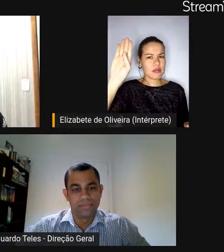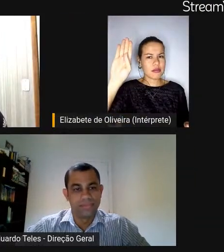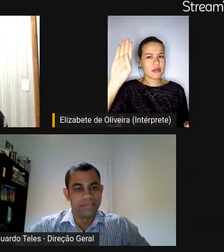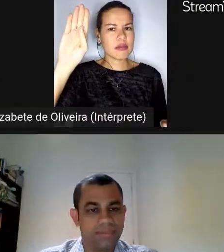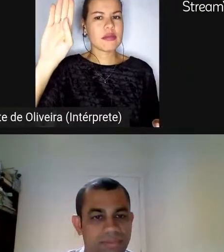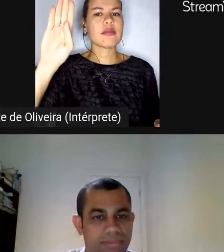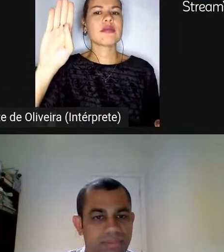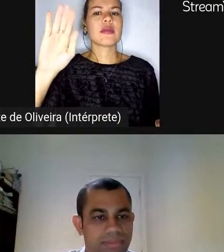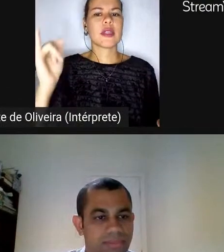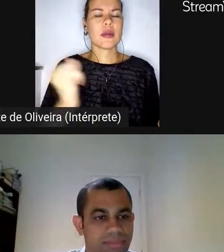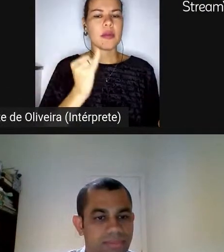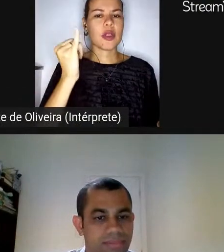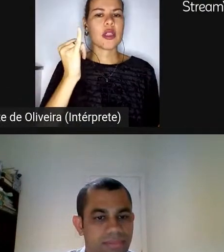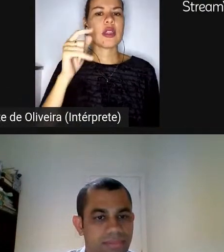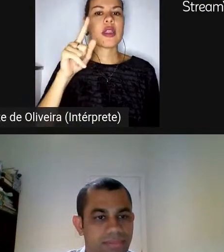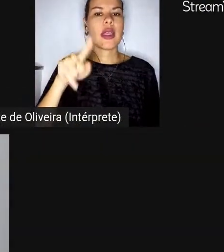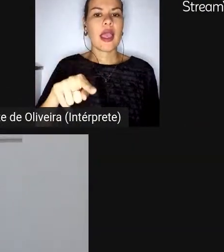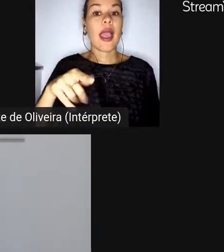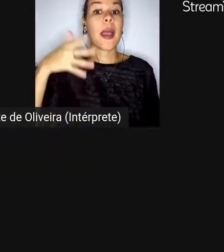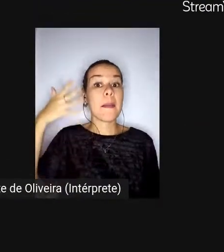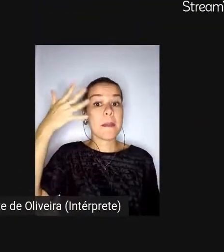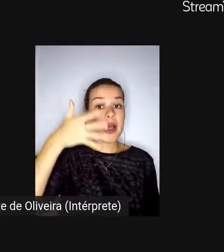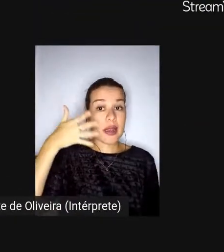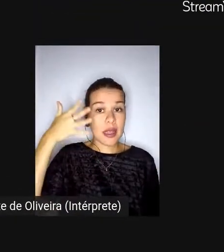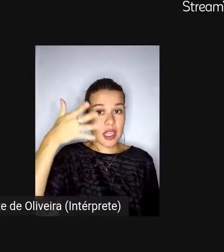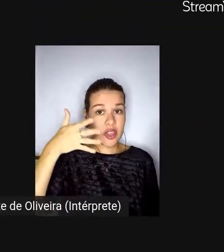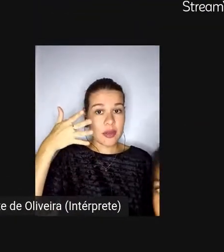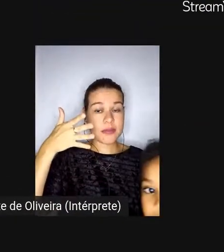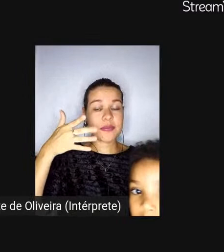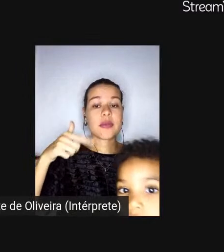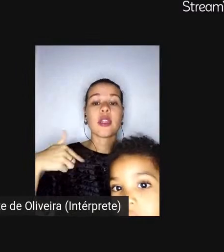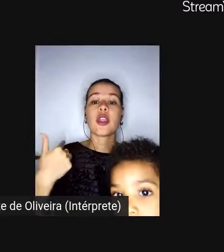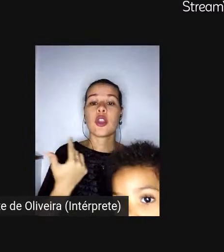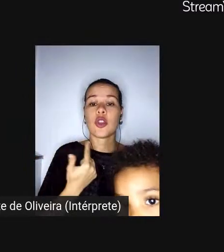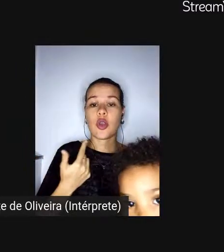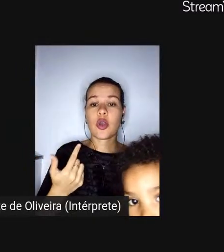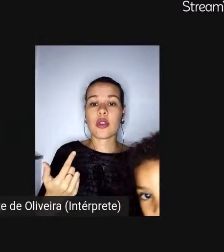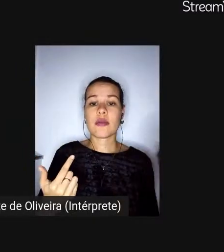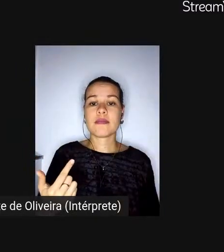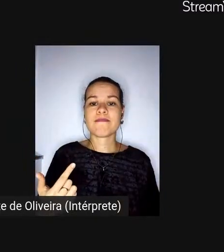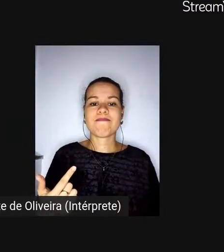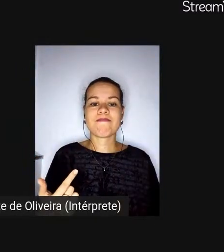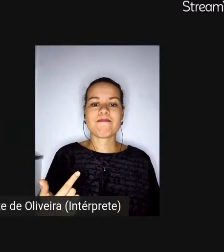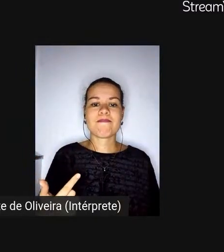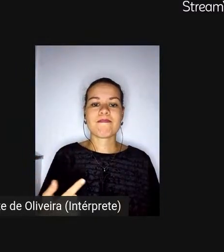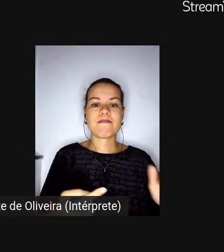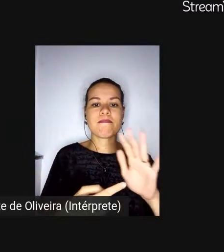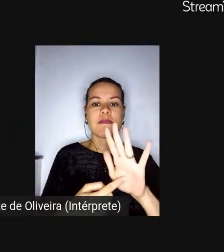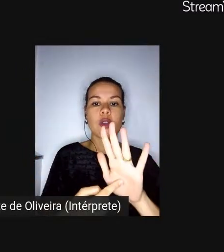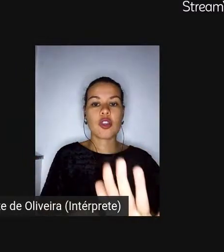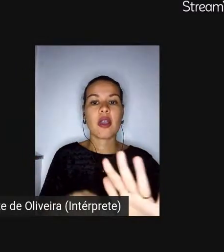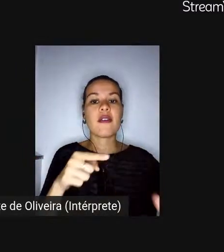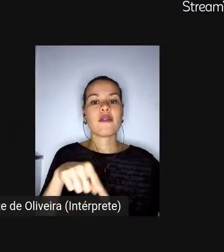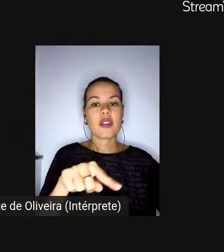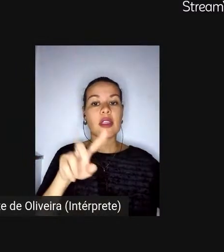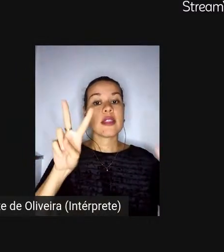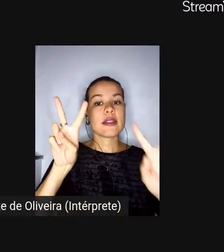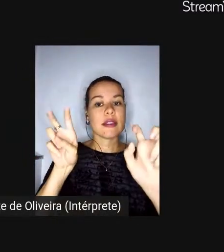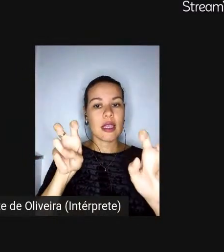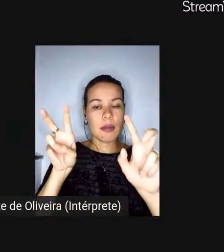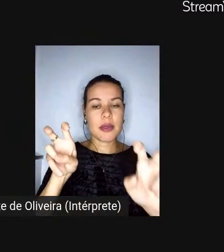Nossa principal parte que é uma palestra em que a gente vai trazer para vocês o seguinte tema tecnologia assistiva